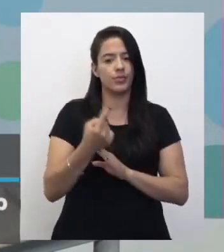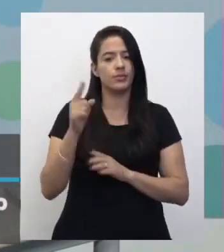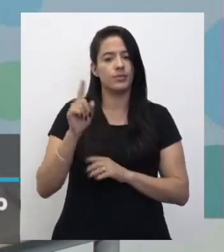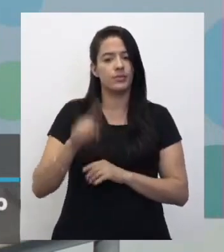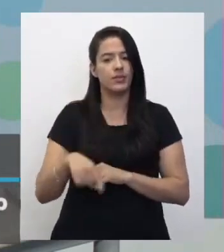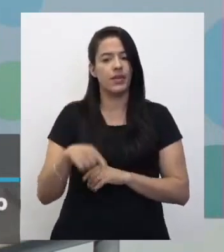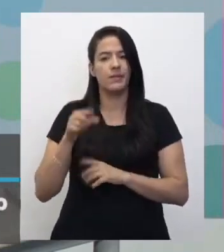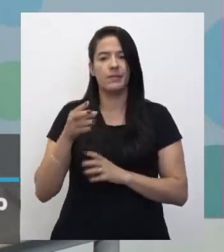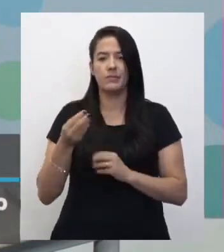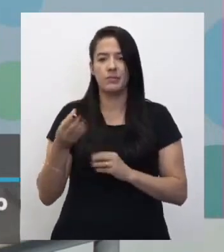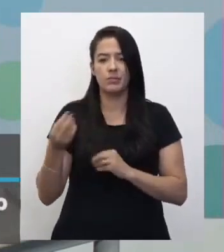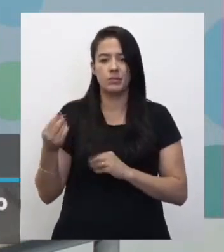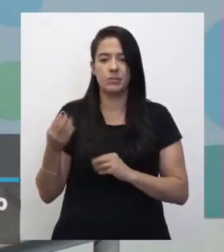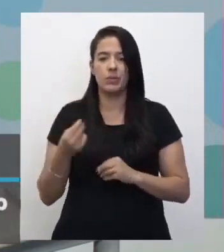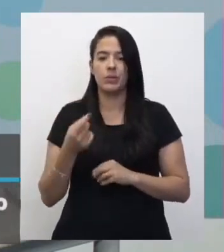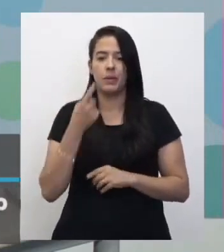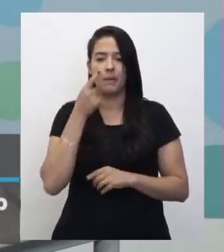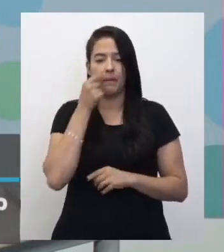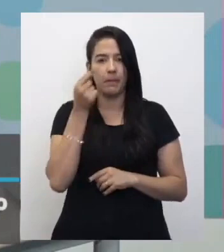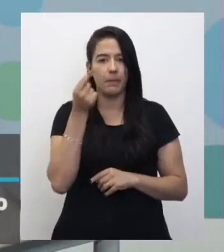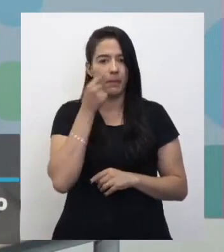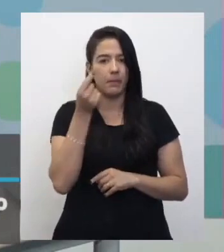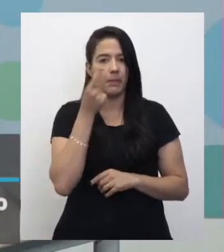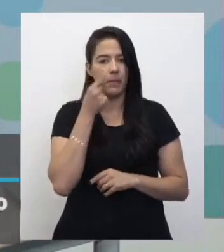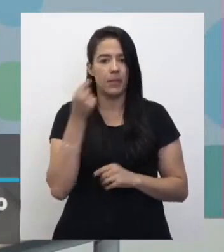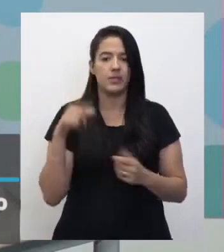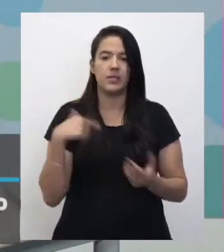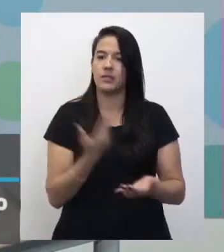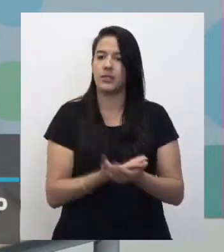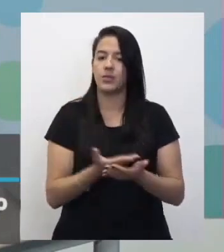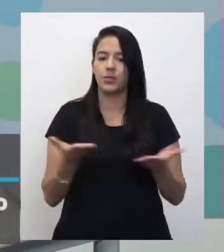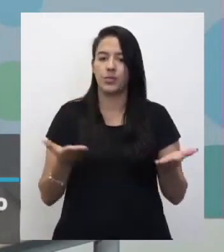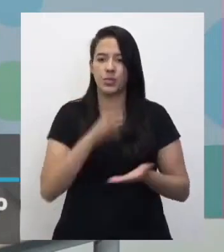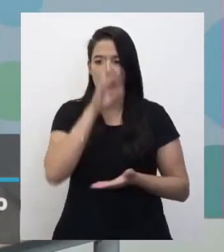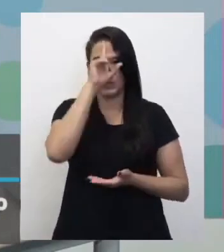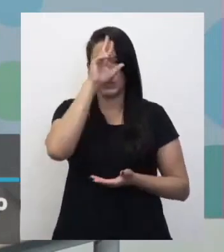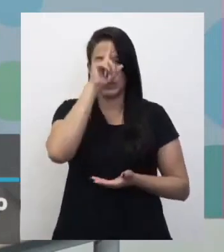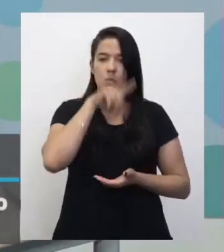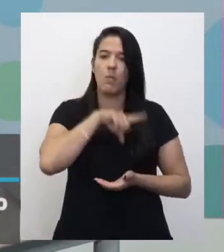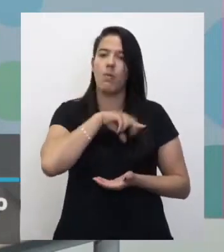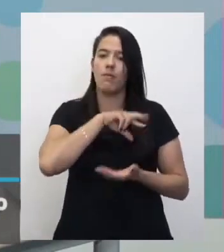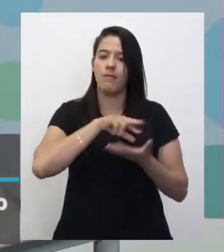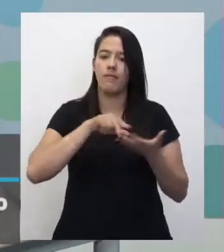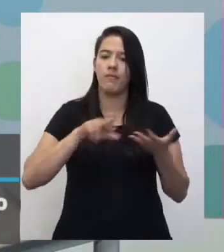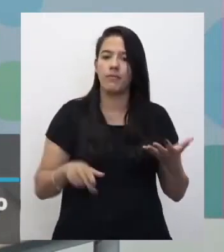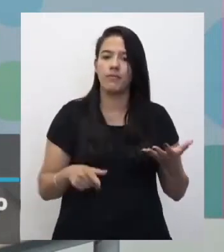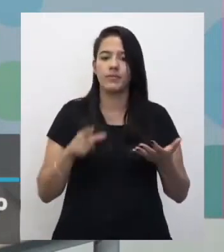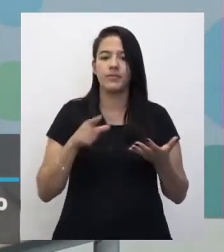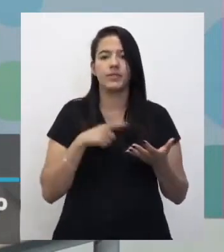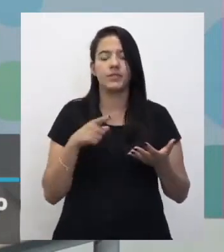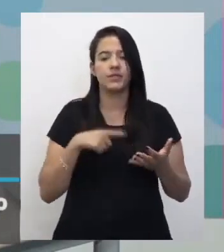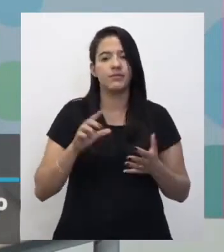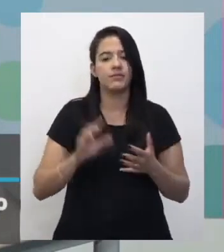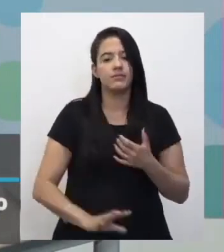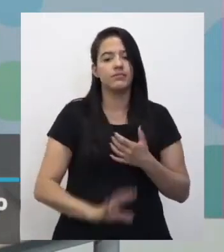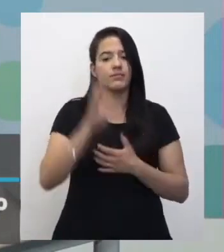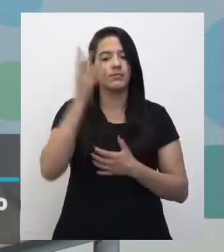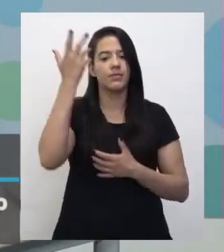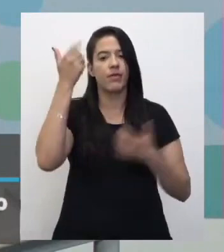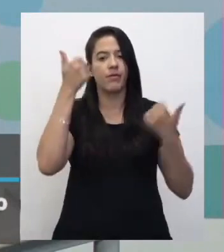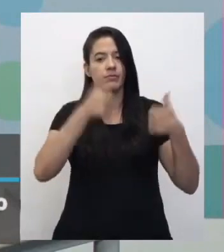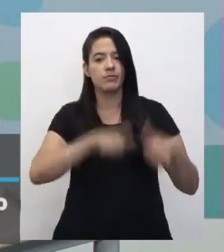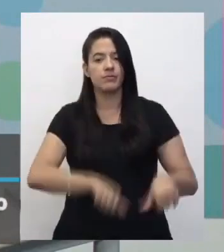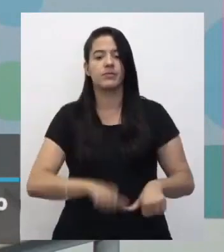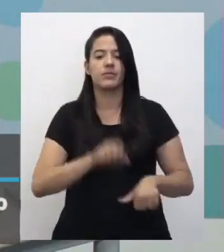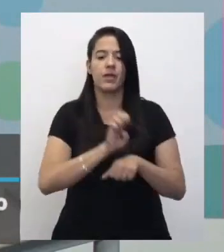pragas urbanas, que nós temos também nas cidades atuais e naquela época foi responsável por um evento trágico